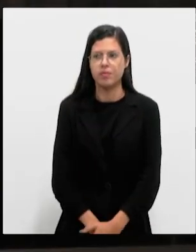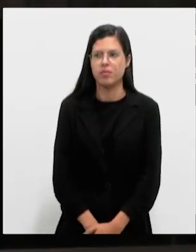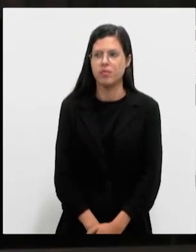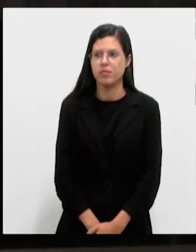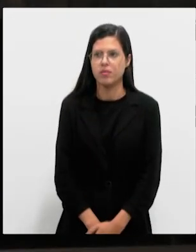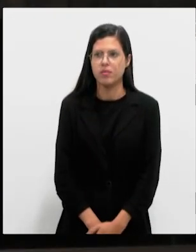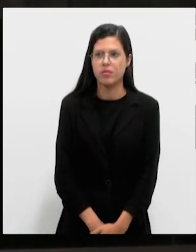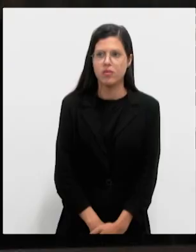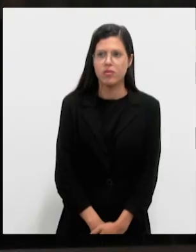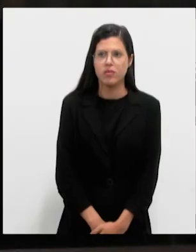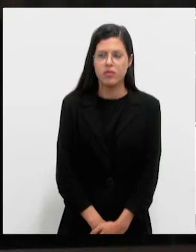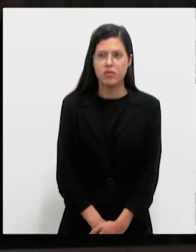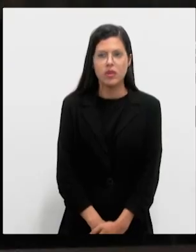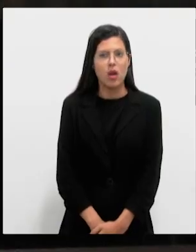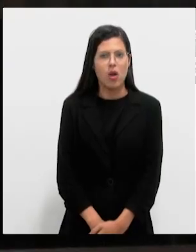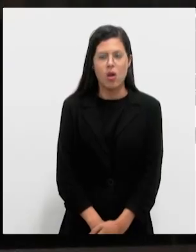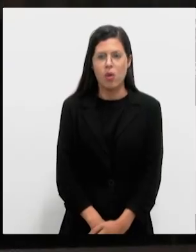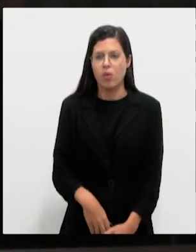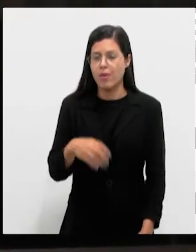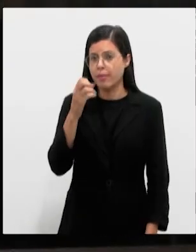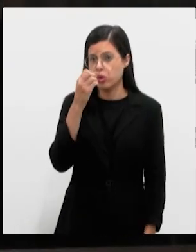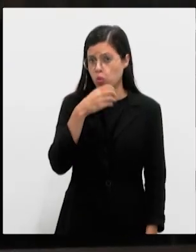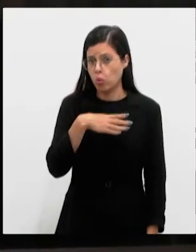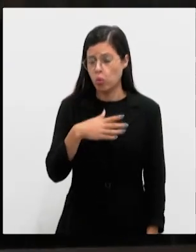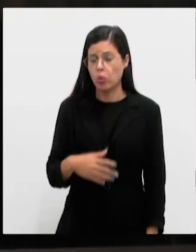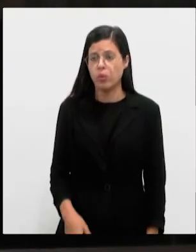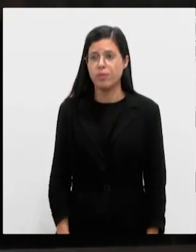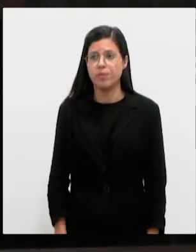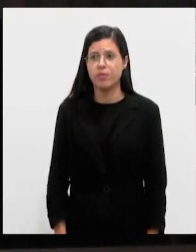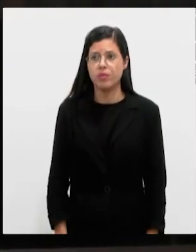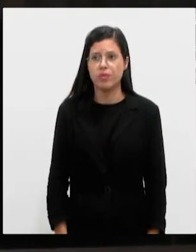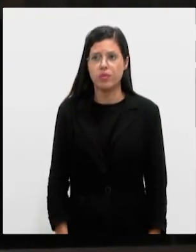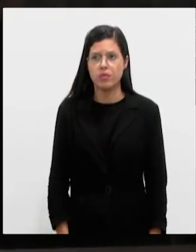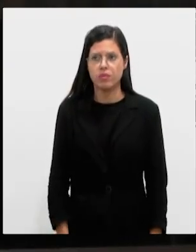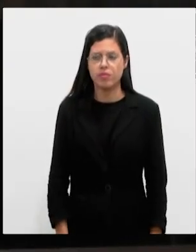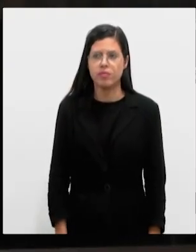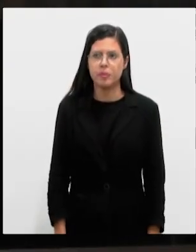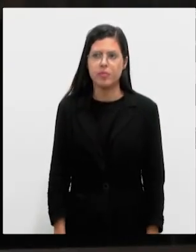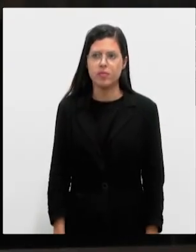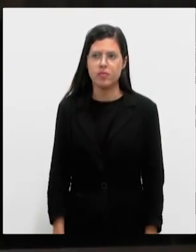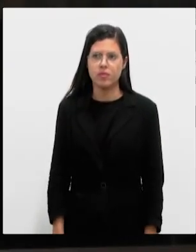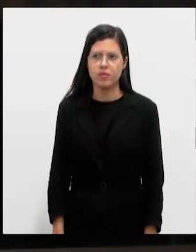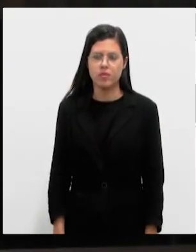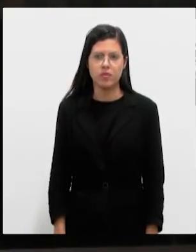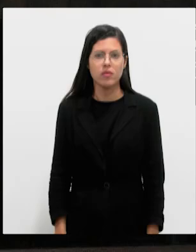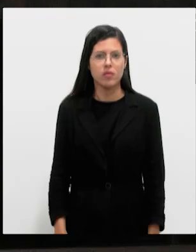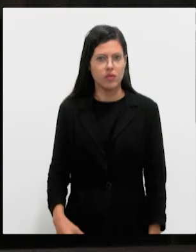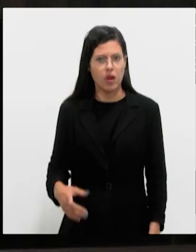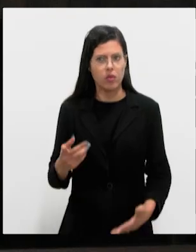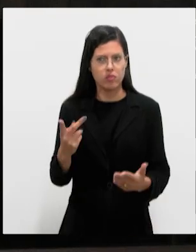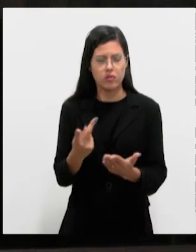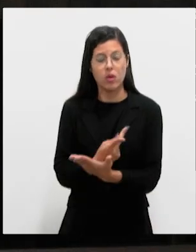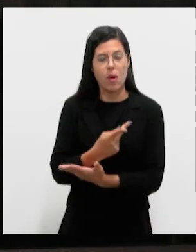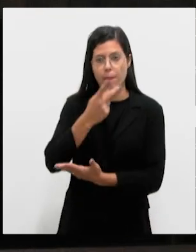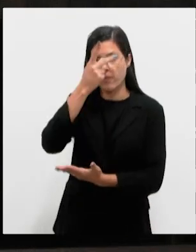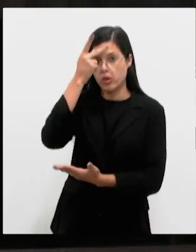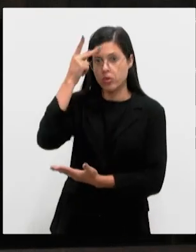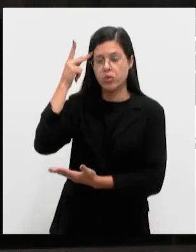Os casos são os mais absurdos. Um deles foi uma barbaridade que o